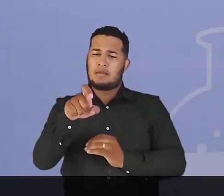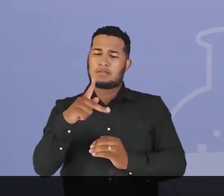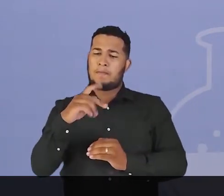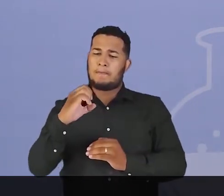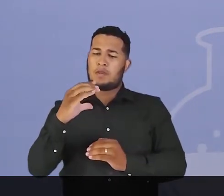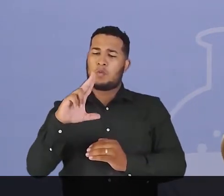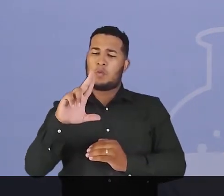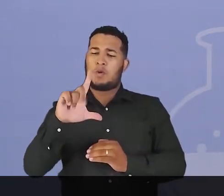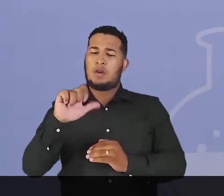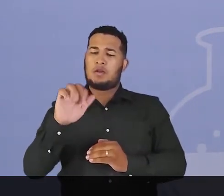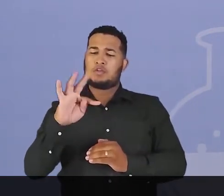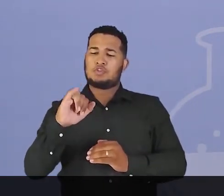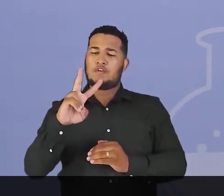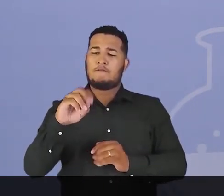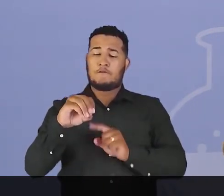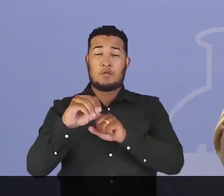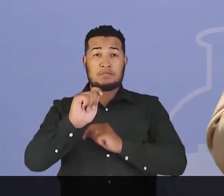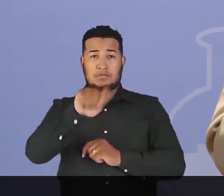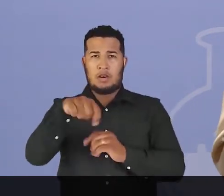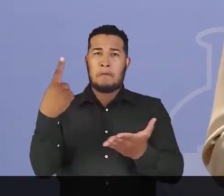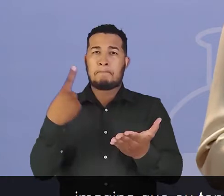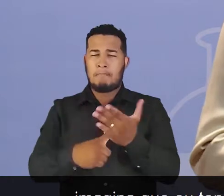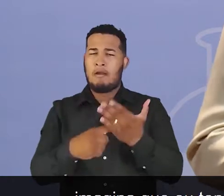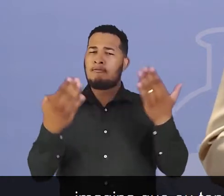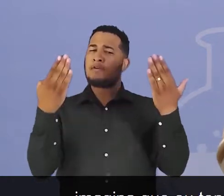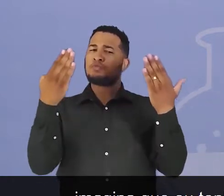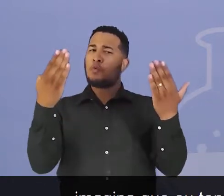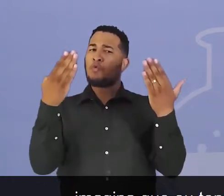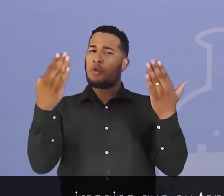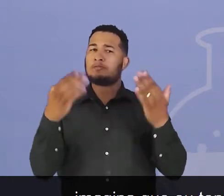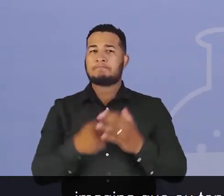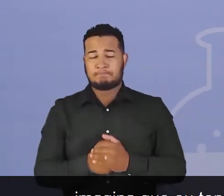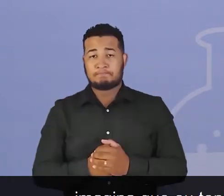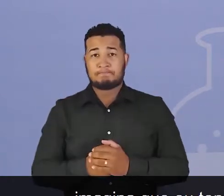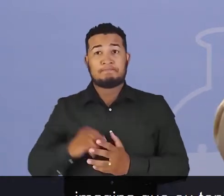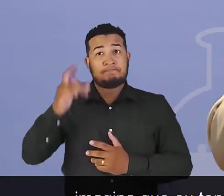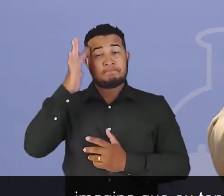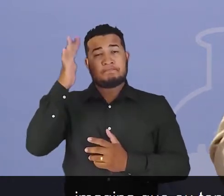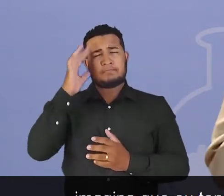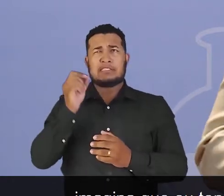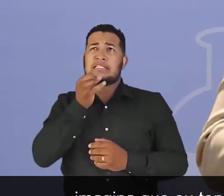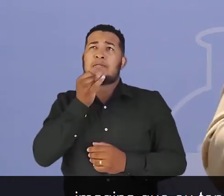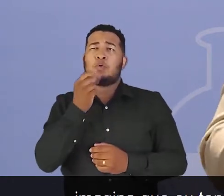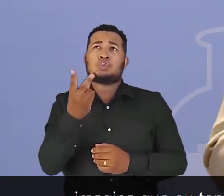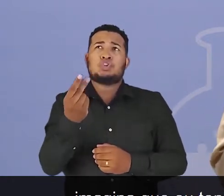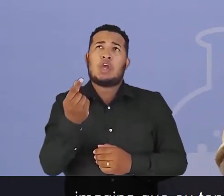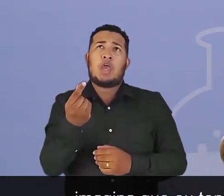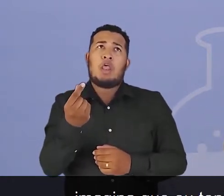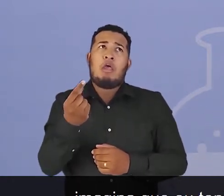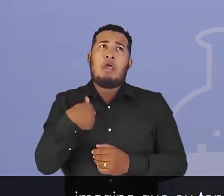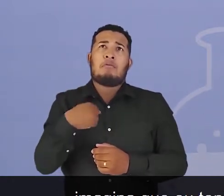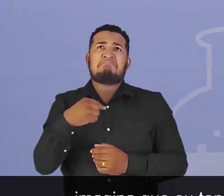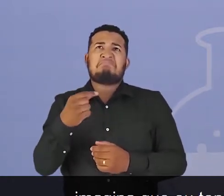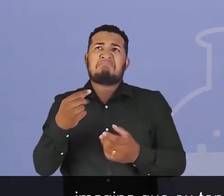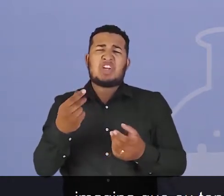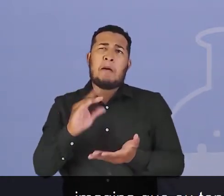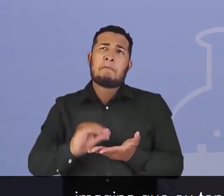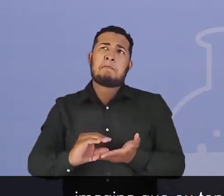capital especulativo de fato? Imagina que eu tenha ganhado um valor X e eu não